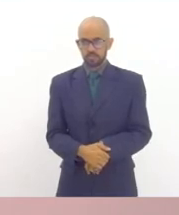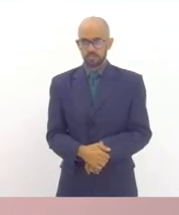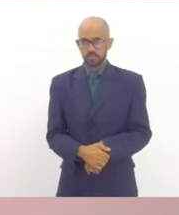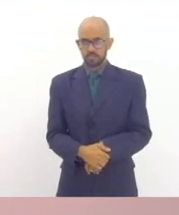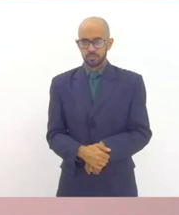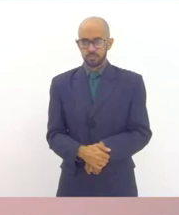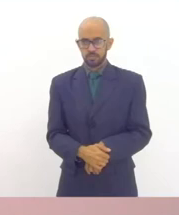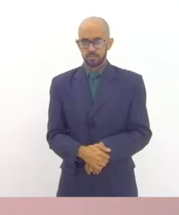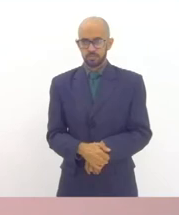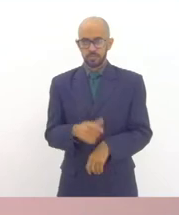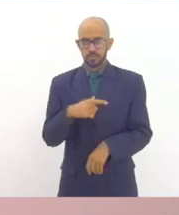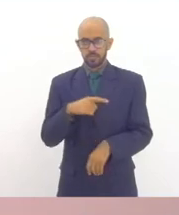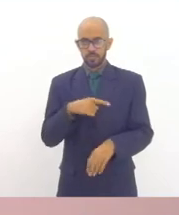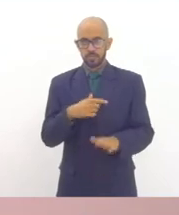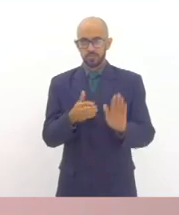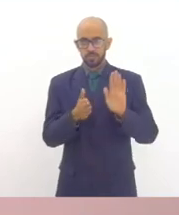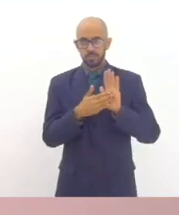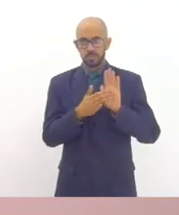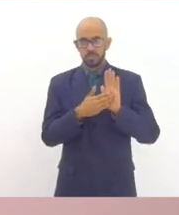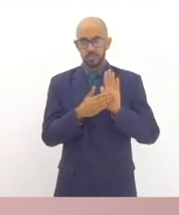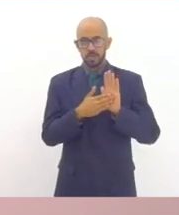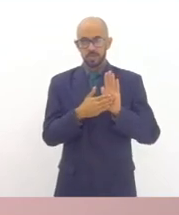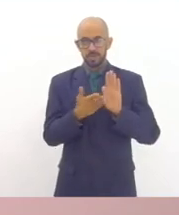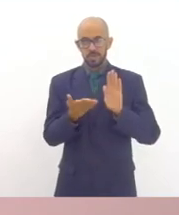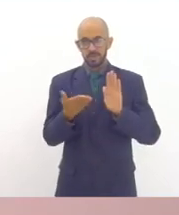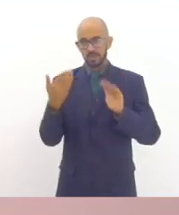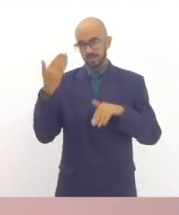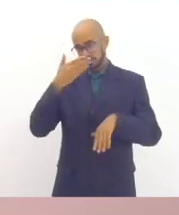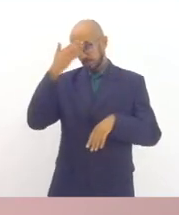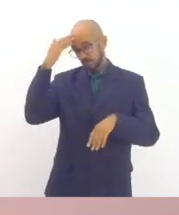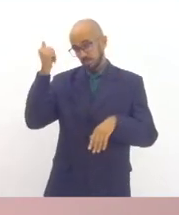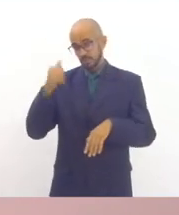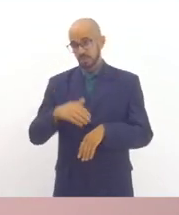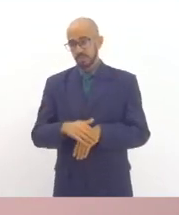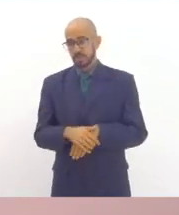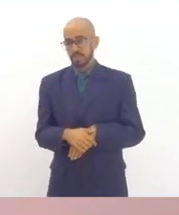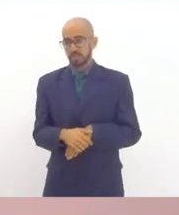Eu tinha até uma proposta e acaba que eu esqueci.